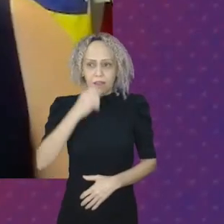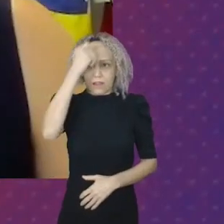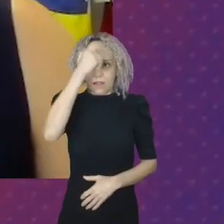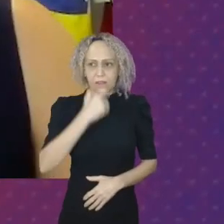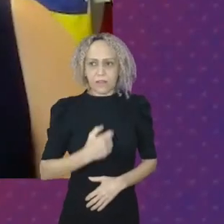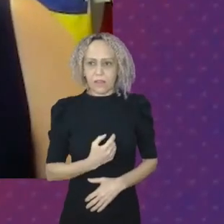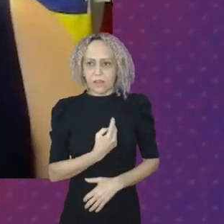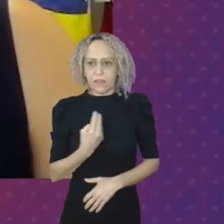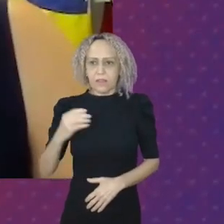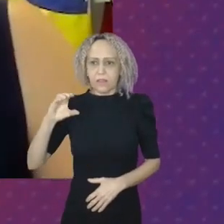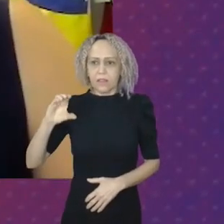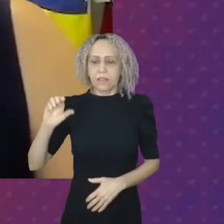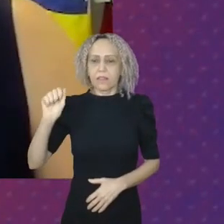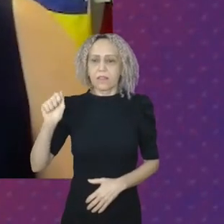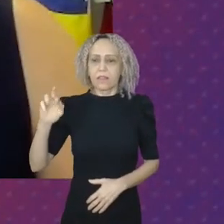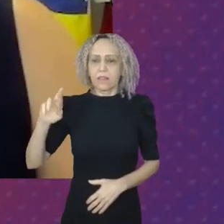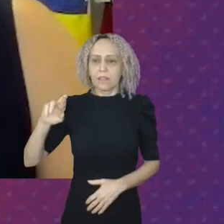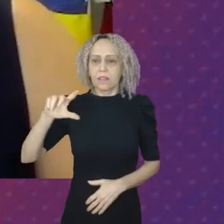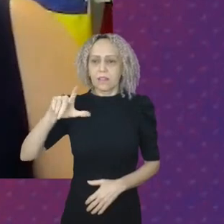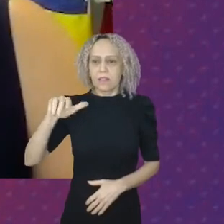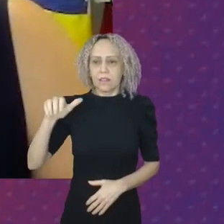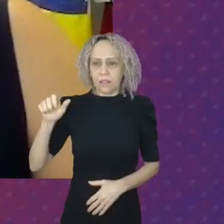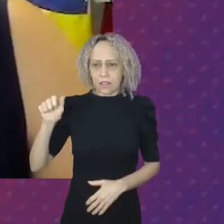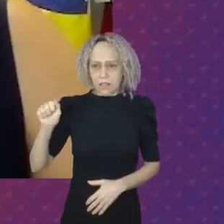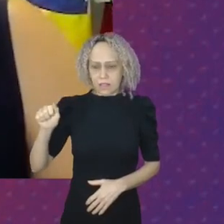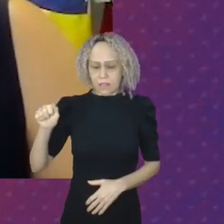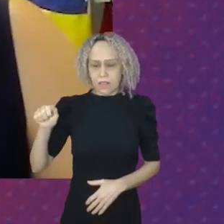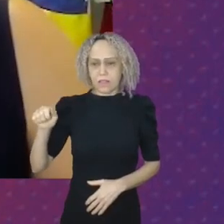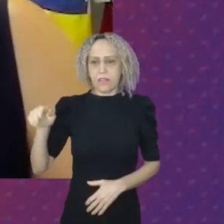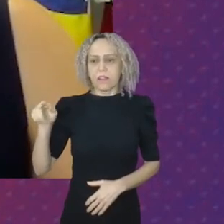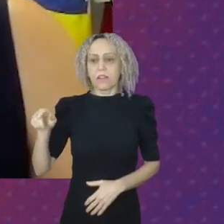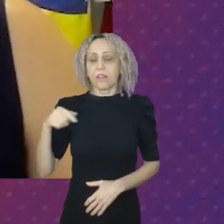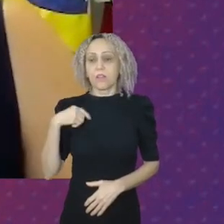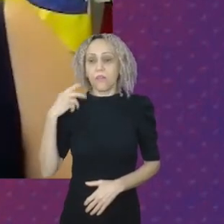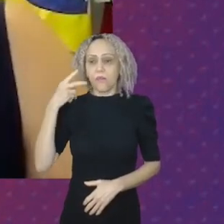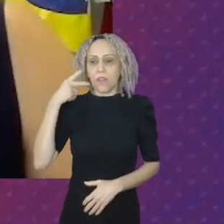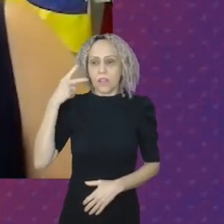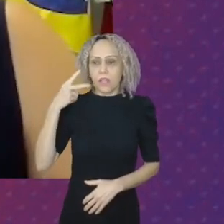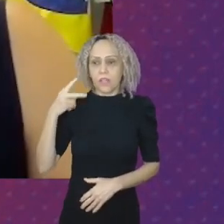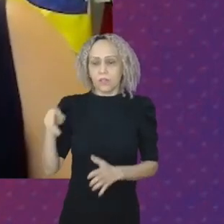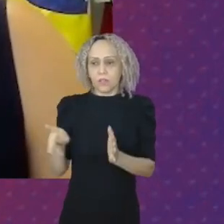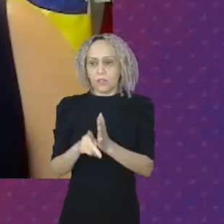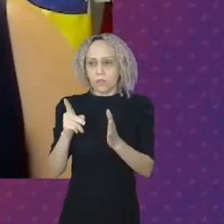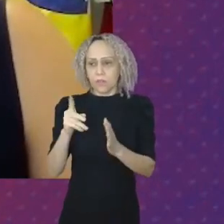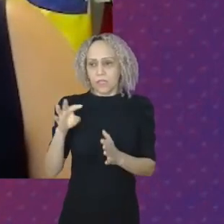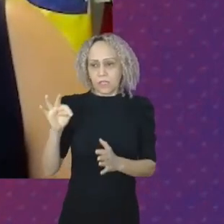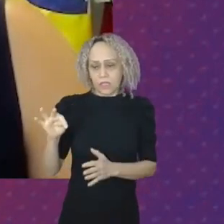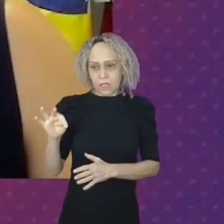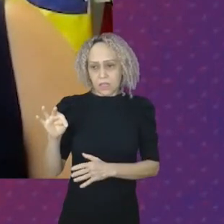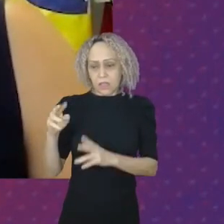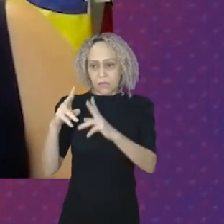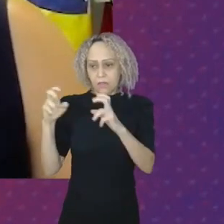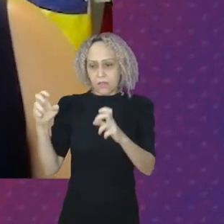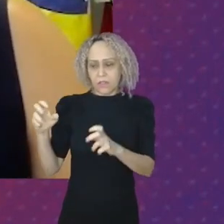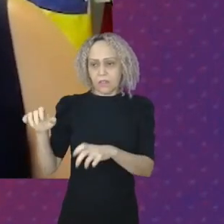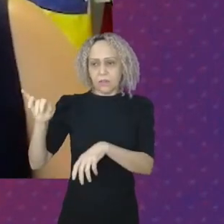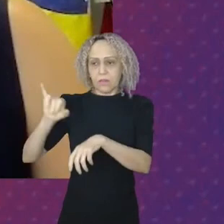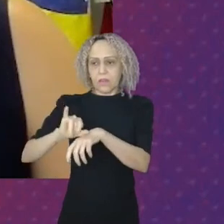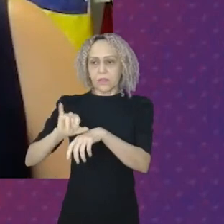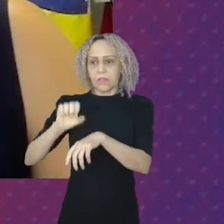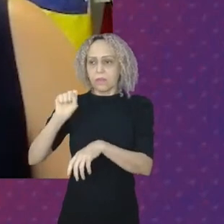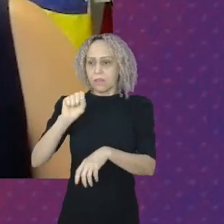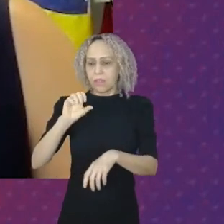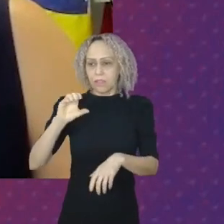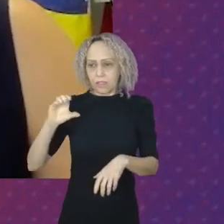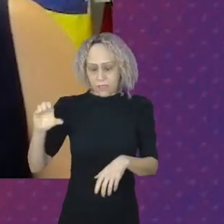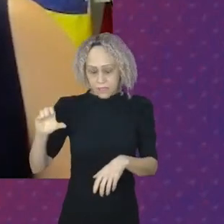sou Carla Aires, vereadora pelo PT em Florianópolis, capital do estado de Santa Catarina. Quero